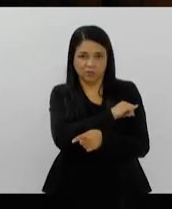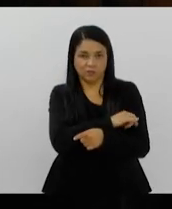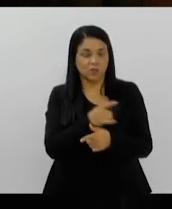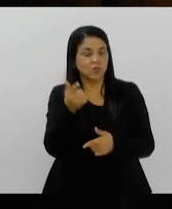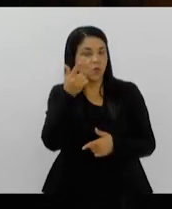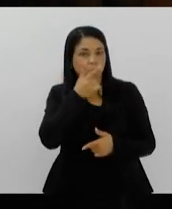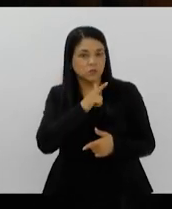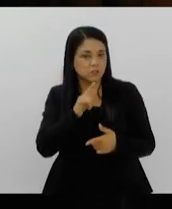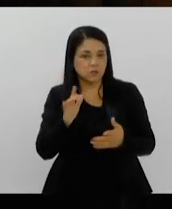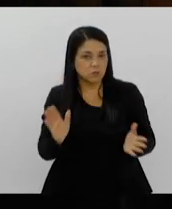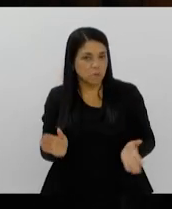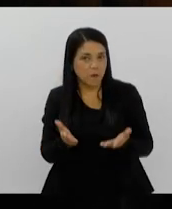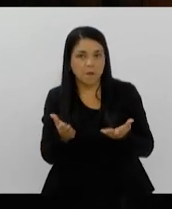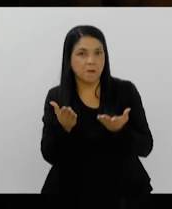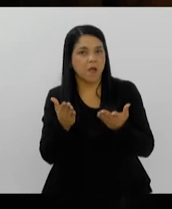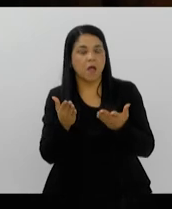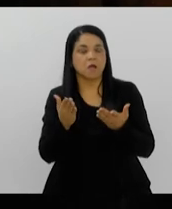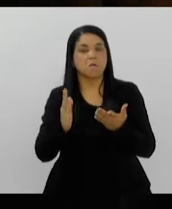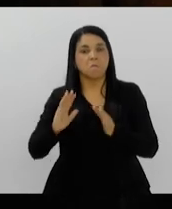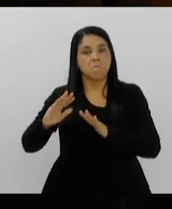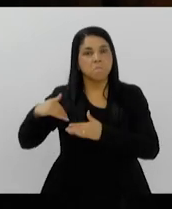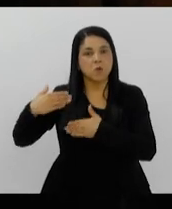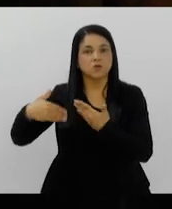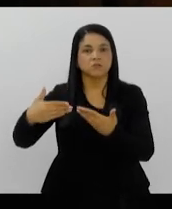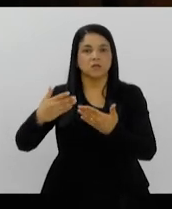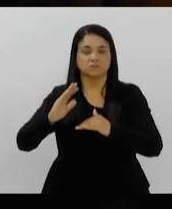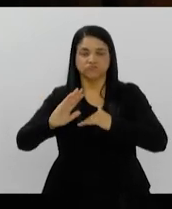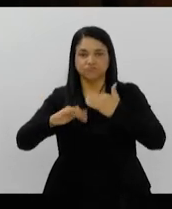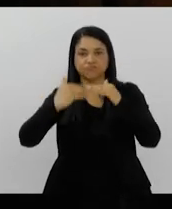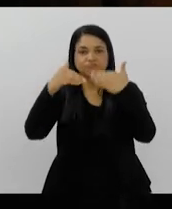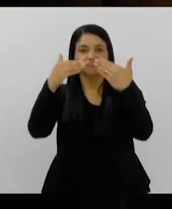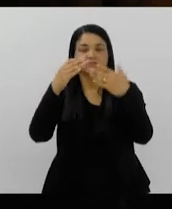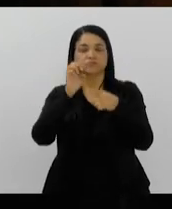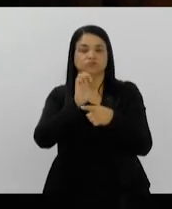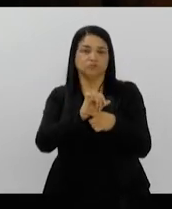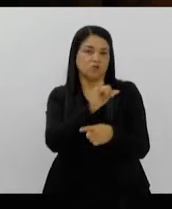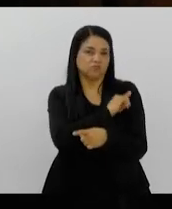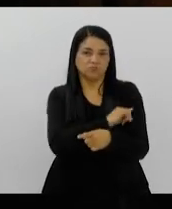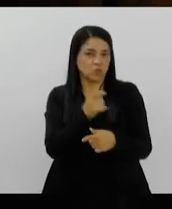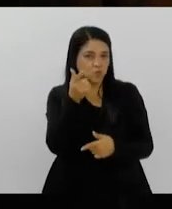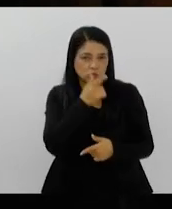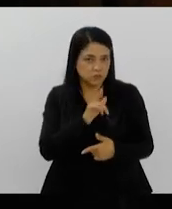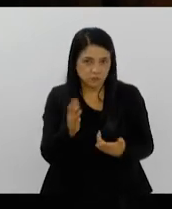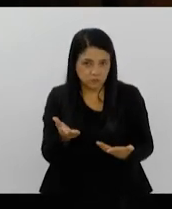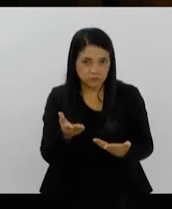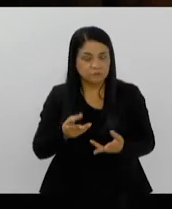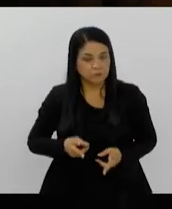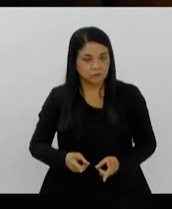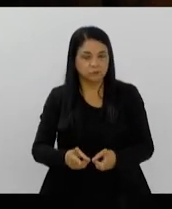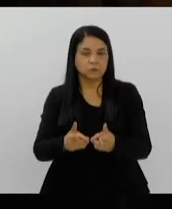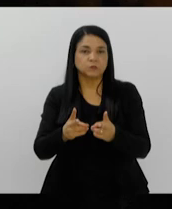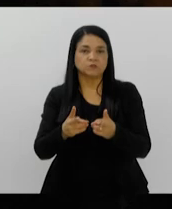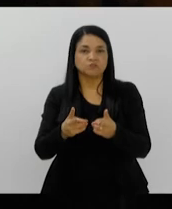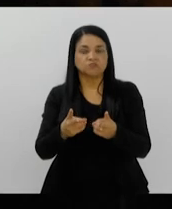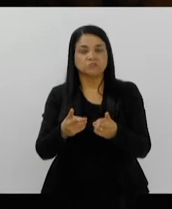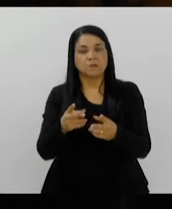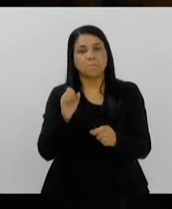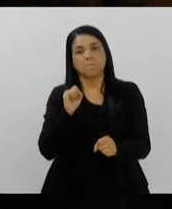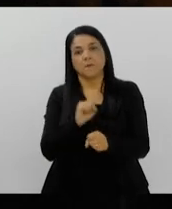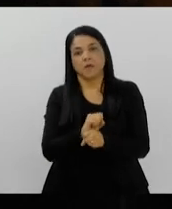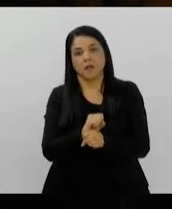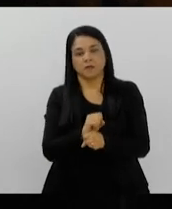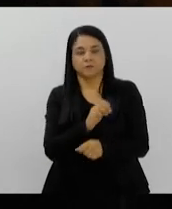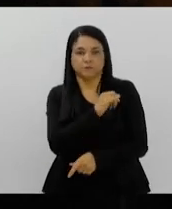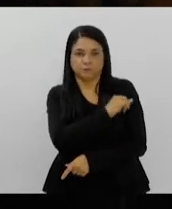induzir o necessário processo de crescimento e o Rio de Janeiro continua estagnado.